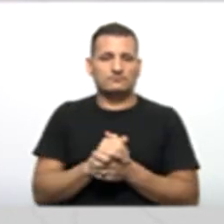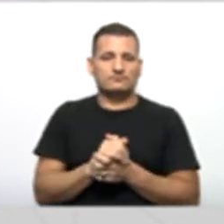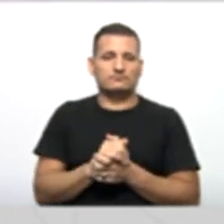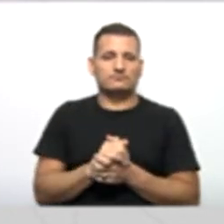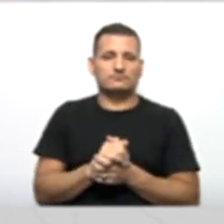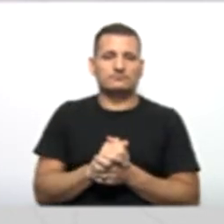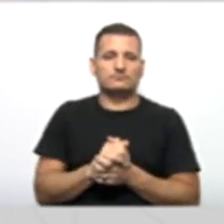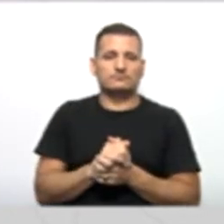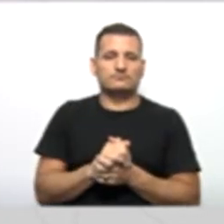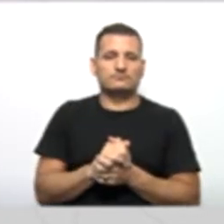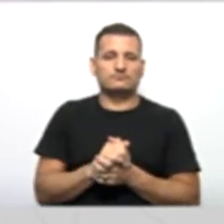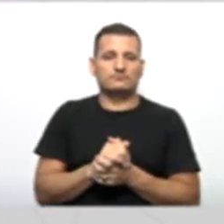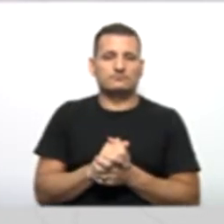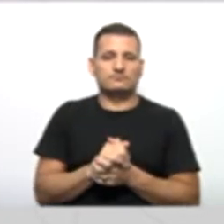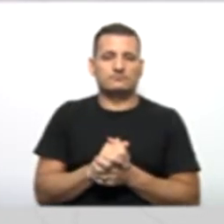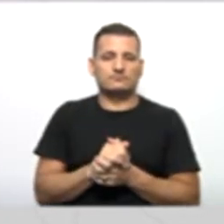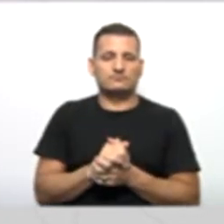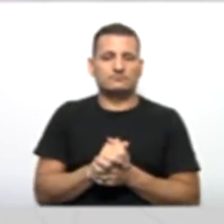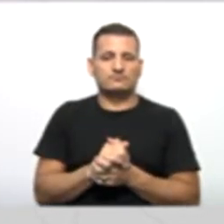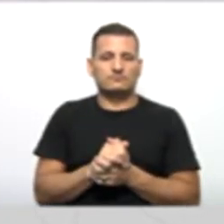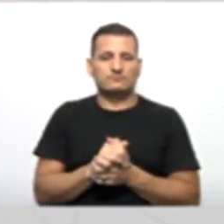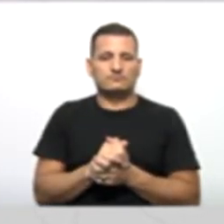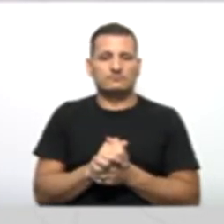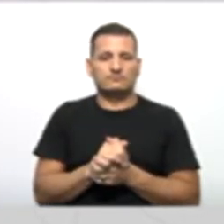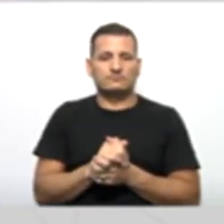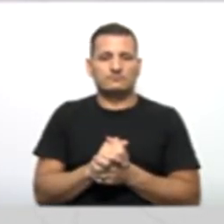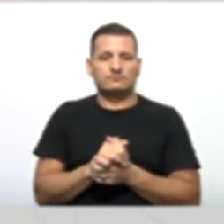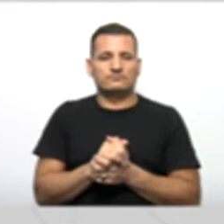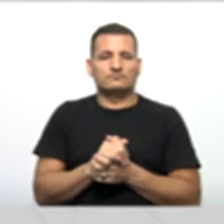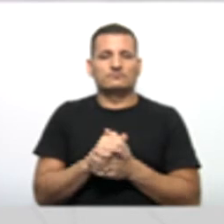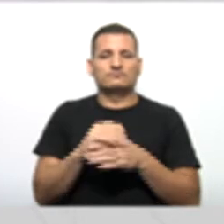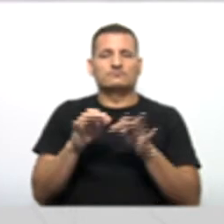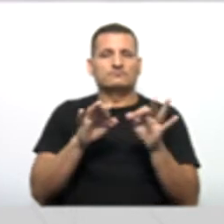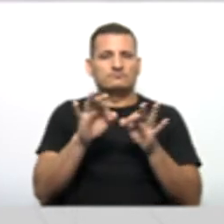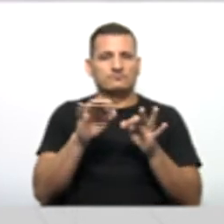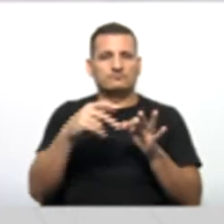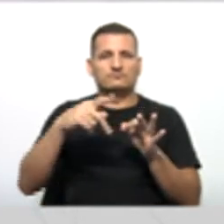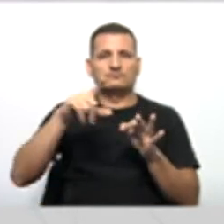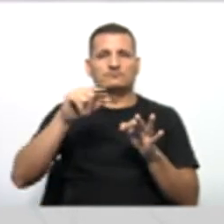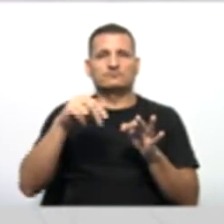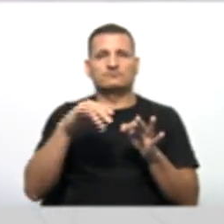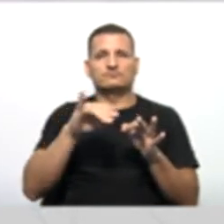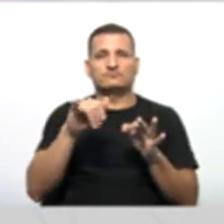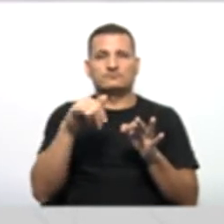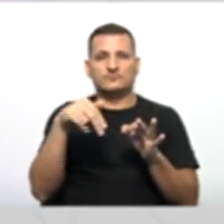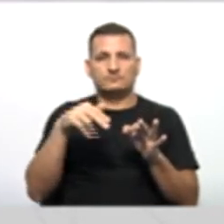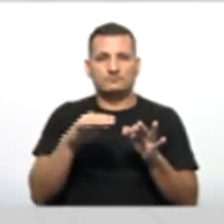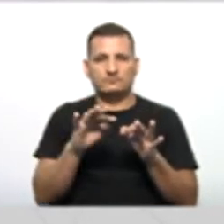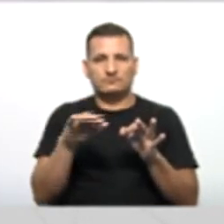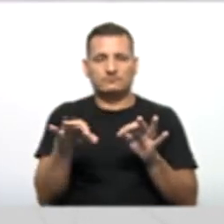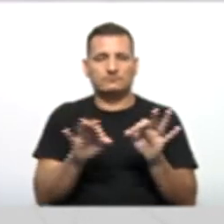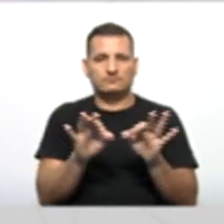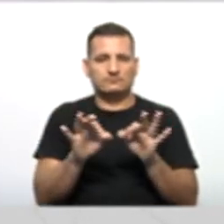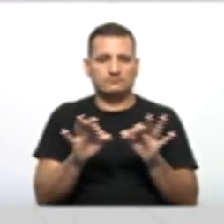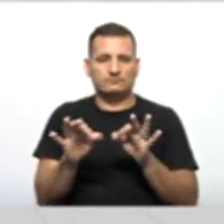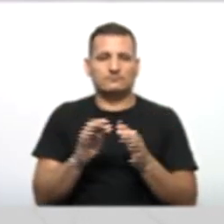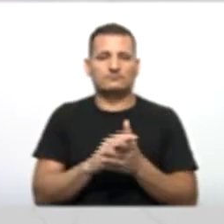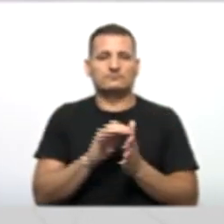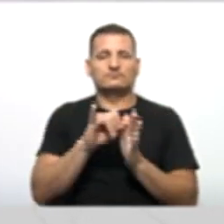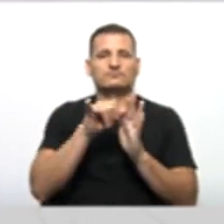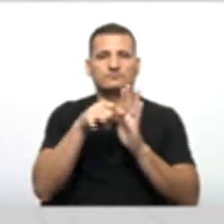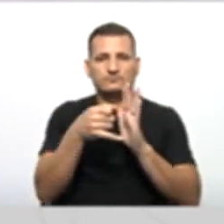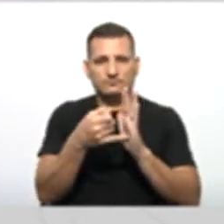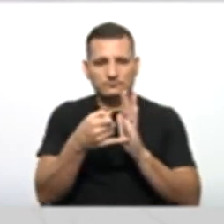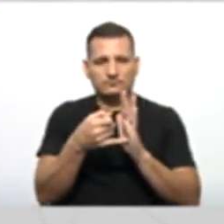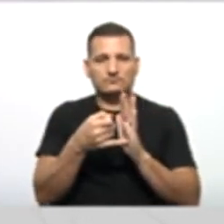de iniciação, que é a nossa ideia. Depois a gente parte para o planejamento. O que a gente vai ter no nosso planejamento? A